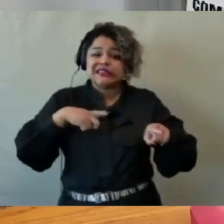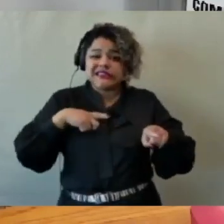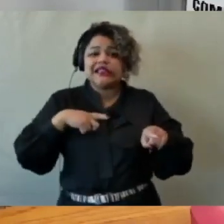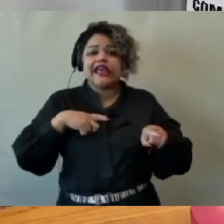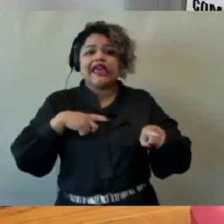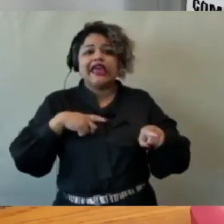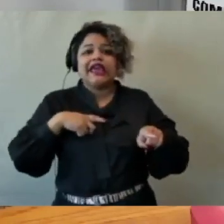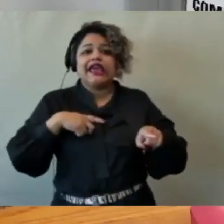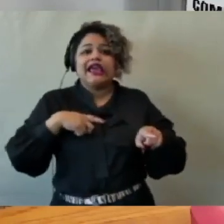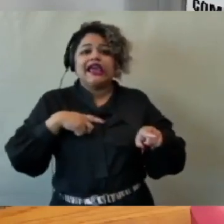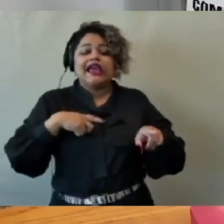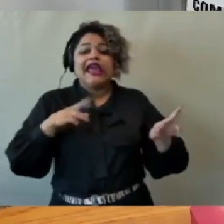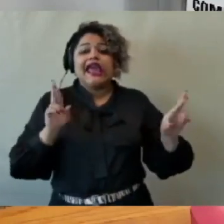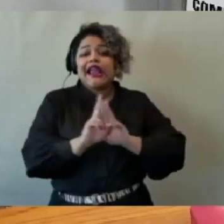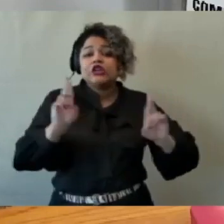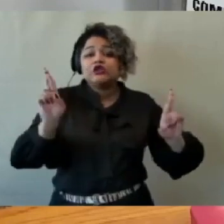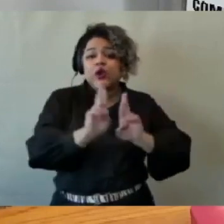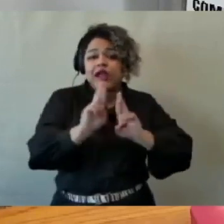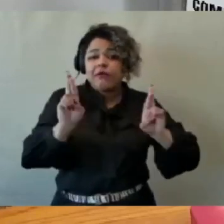as EMEIs.